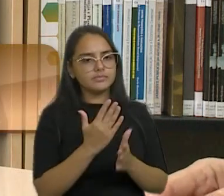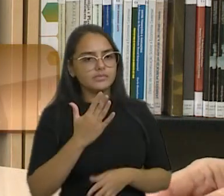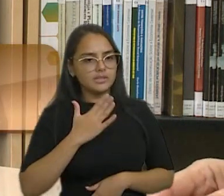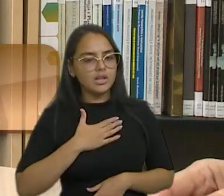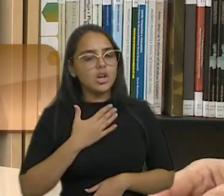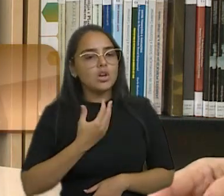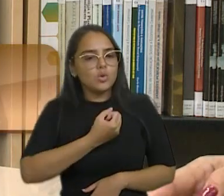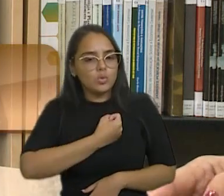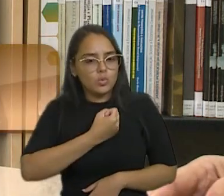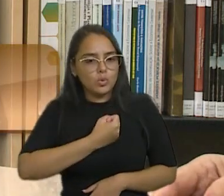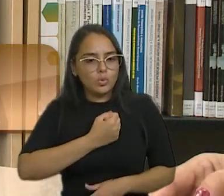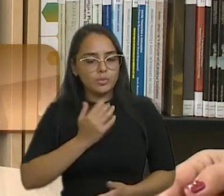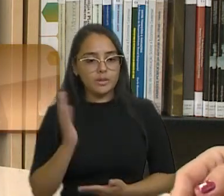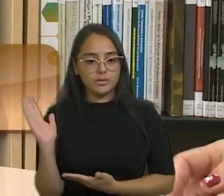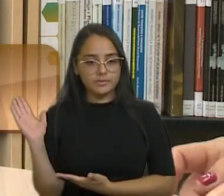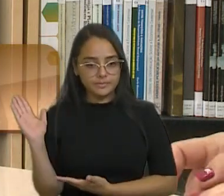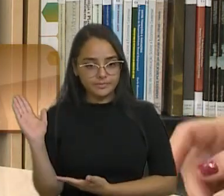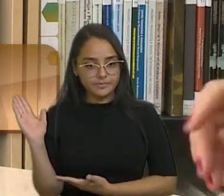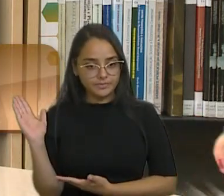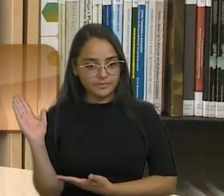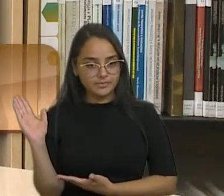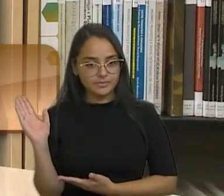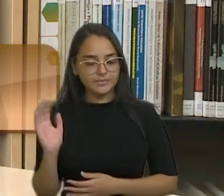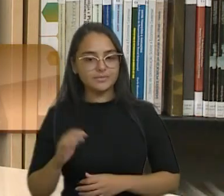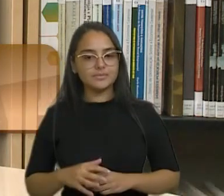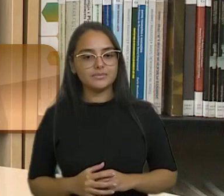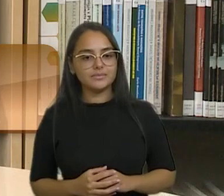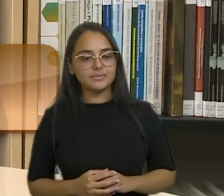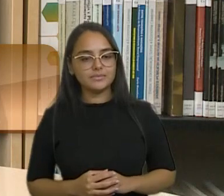aqui deixar meu contato, sim, né?